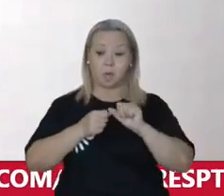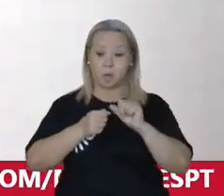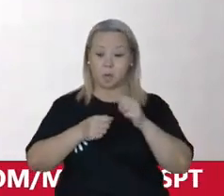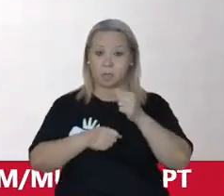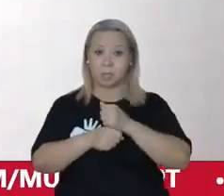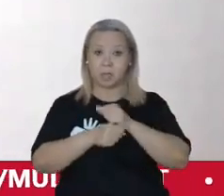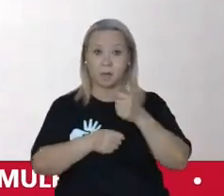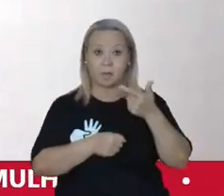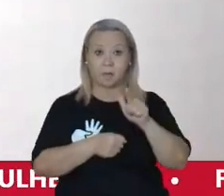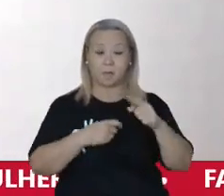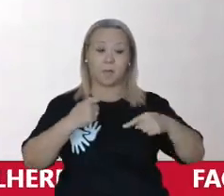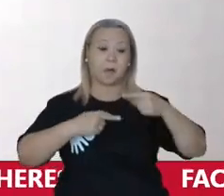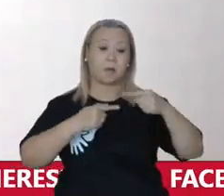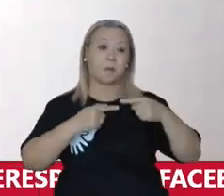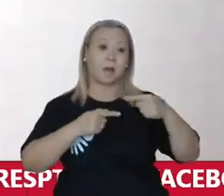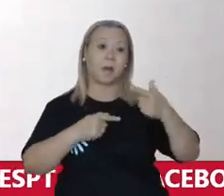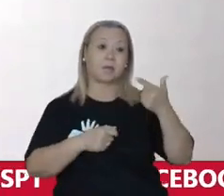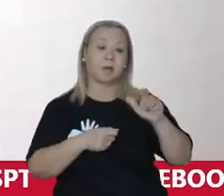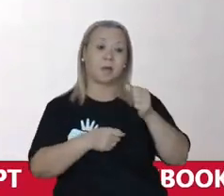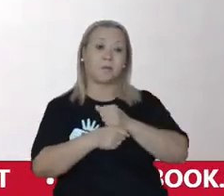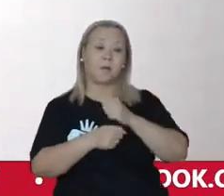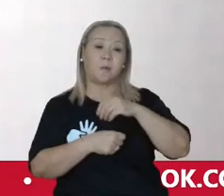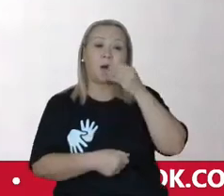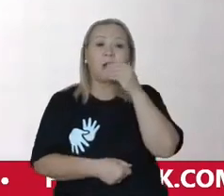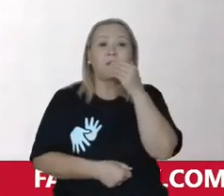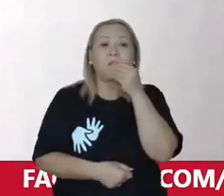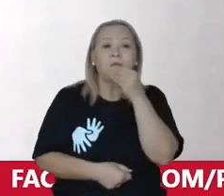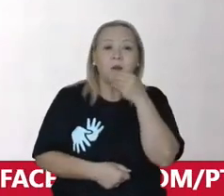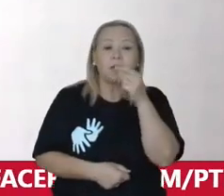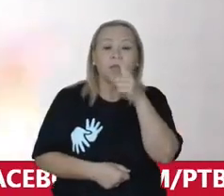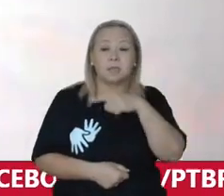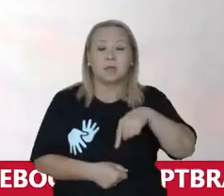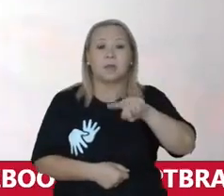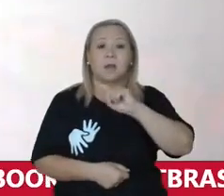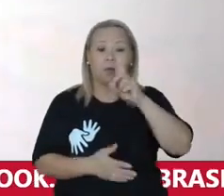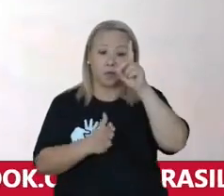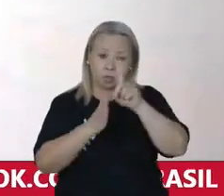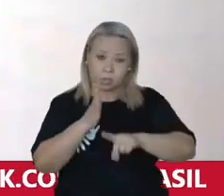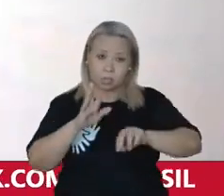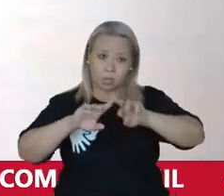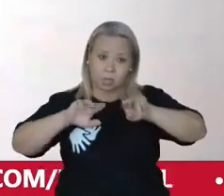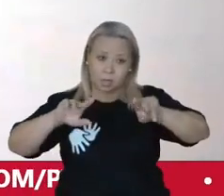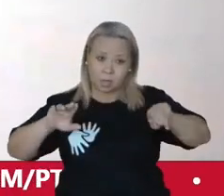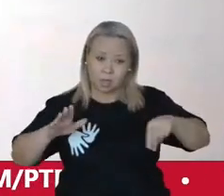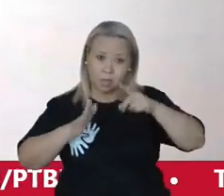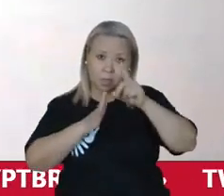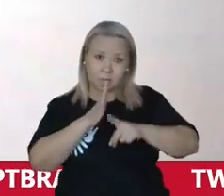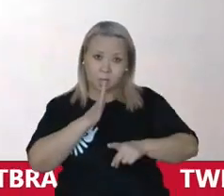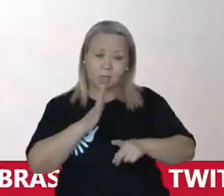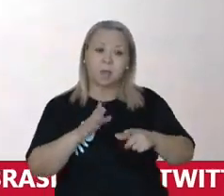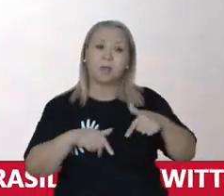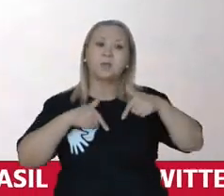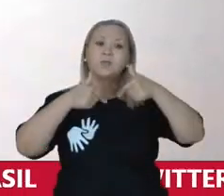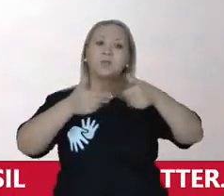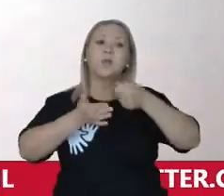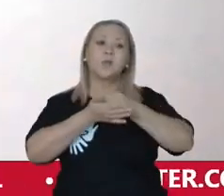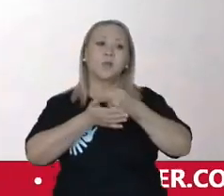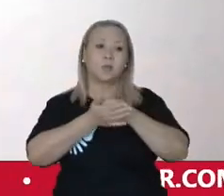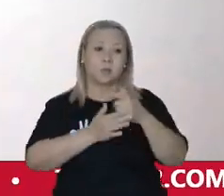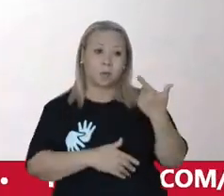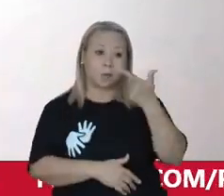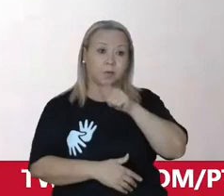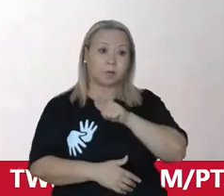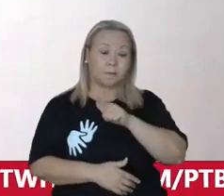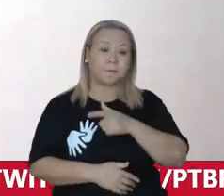mas na verdade era uma reforma para precarizar esses direitos que a gente, né, lutou tanto para conquistar. Era